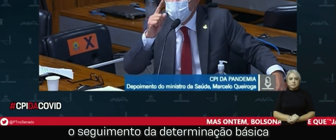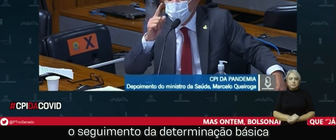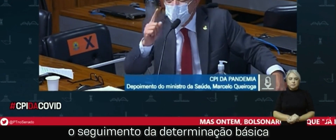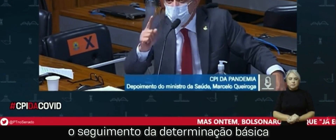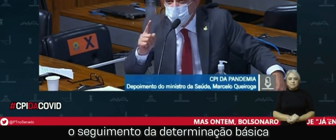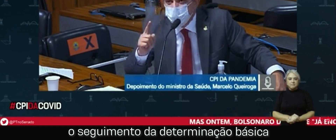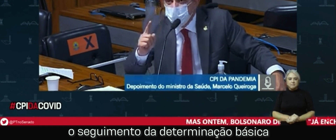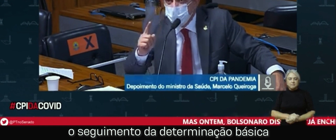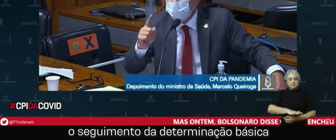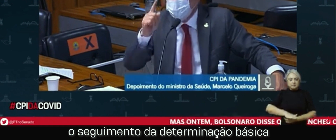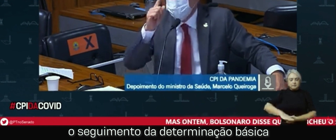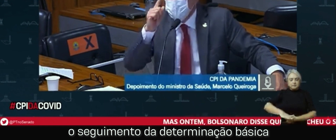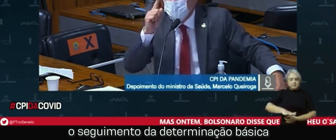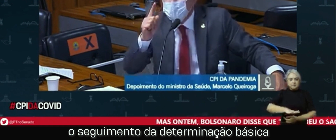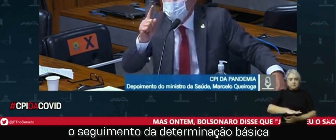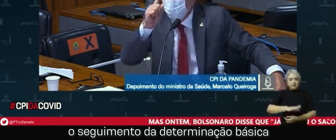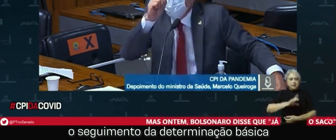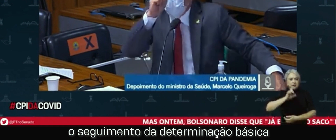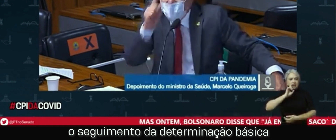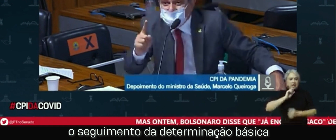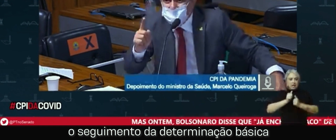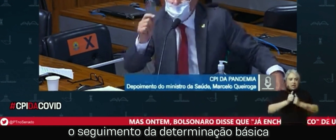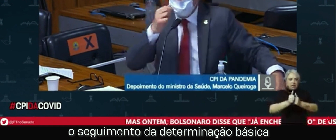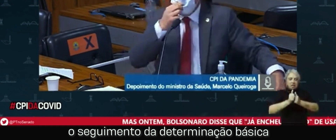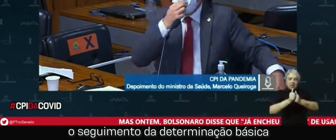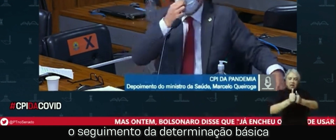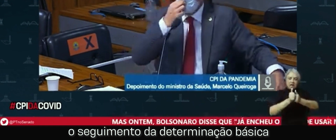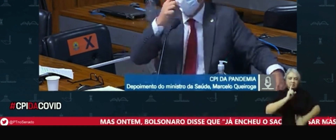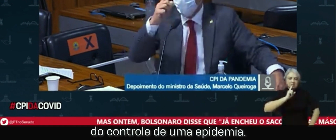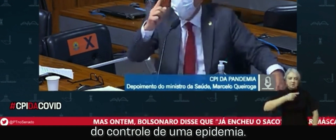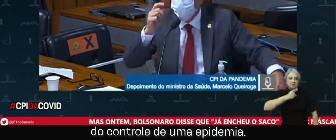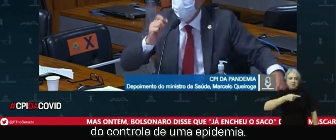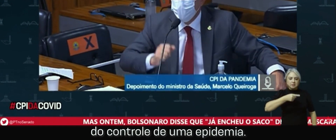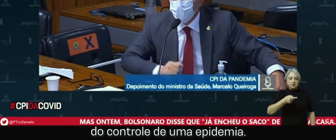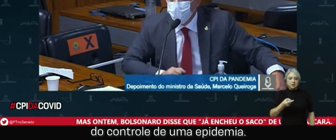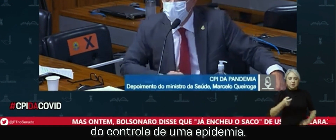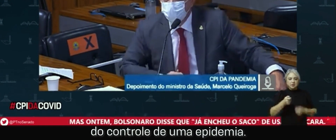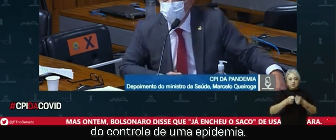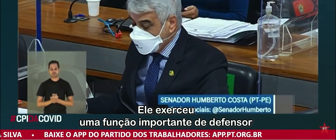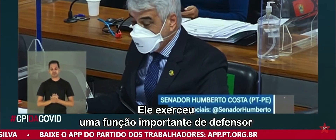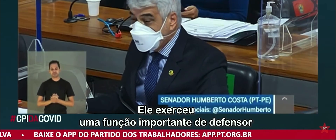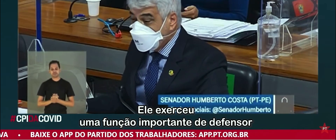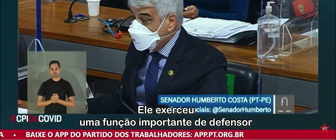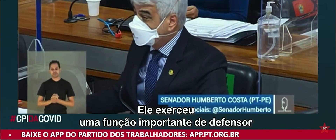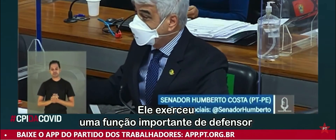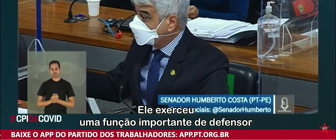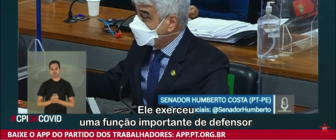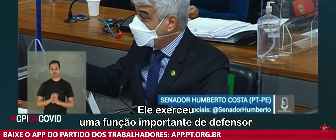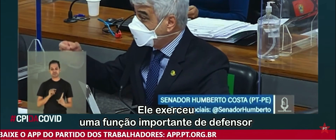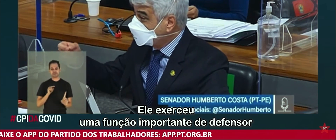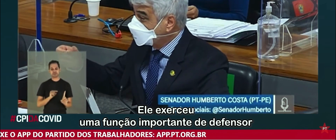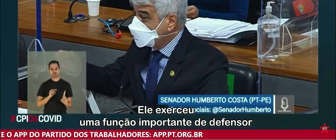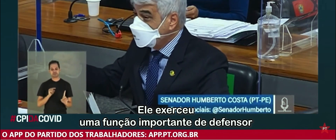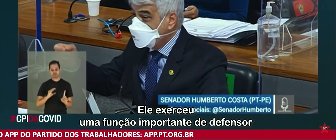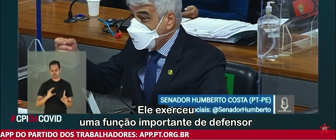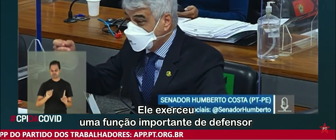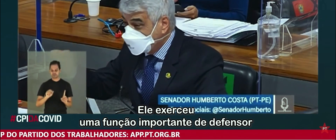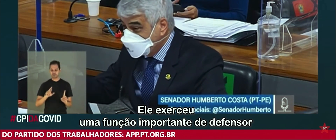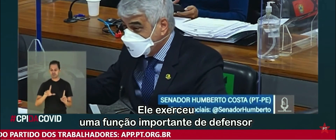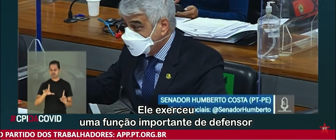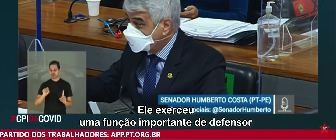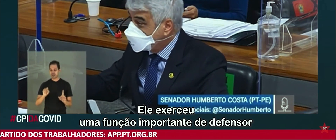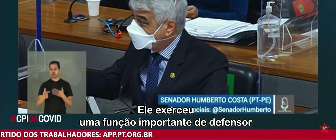o segmento da determinação básica do controle de uma epidemia. Ele exerceu uma